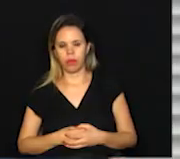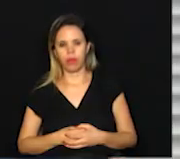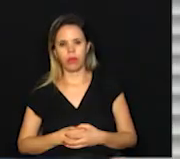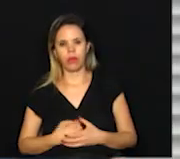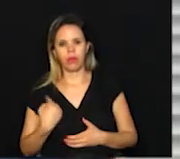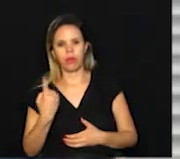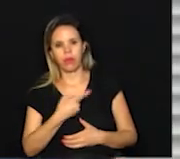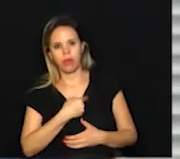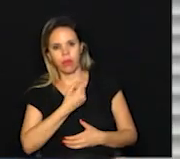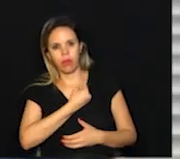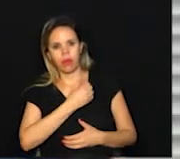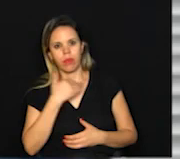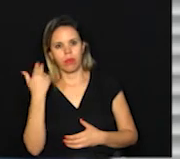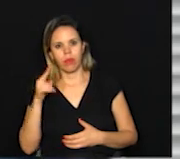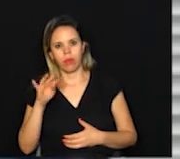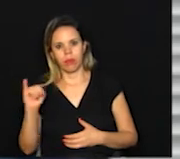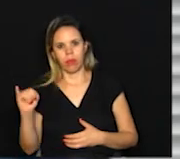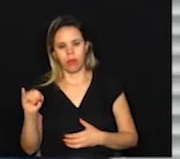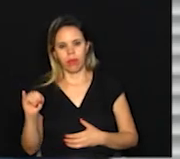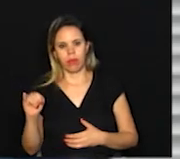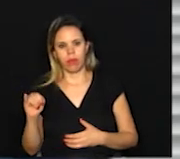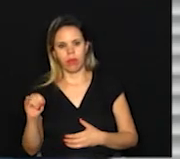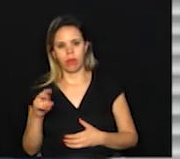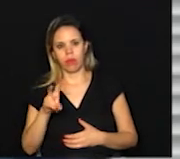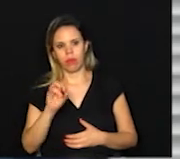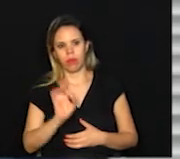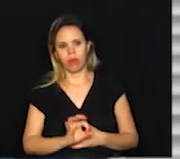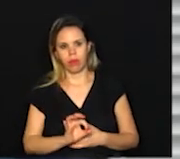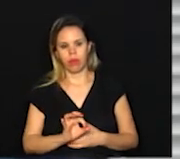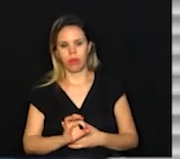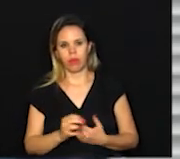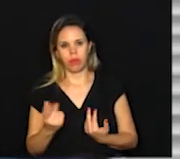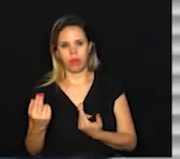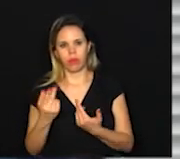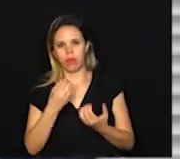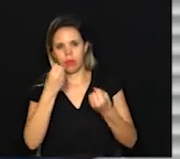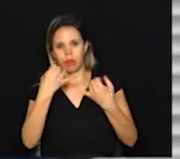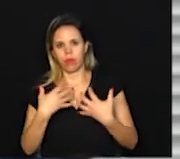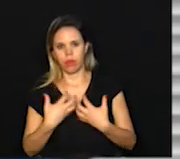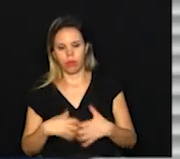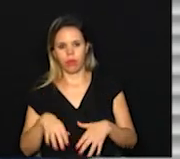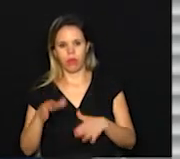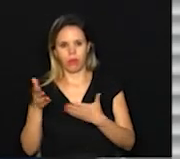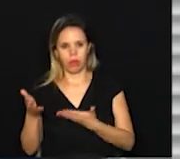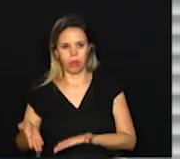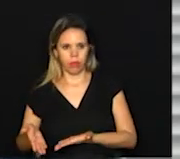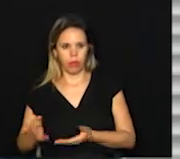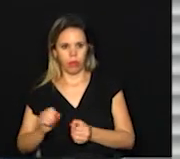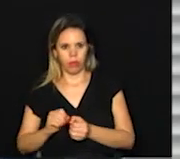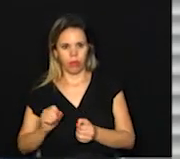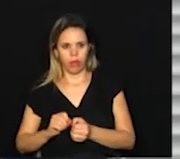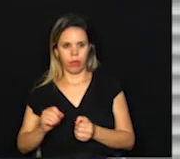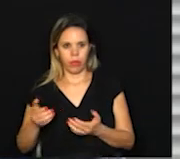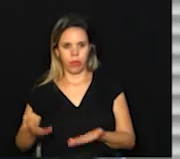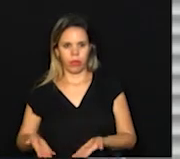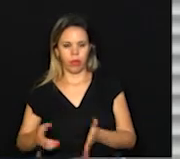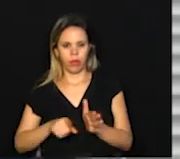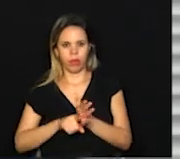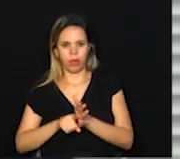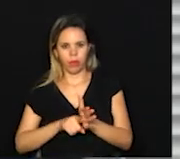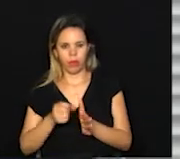O nosso número de mortes em UTI ultrapassa 50%, como aqui descrito no estado. Foi feito no estudo